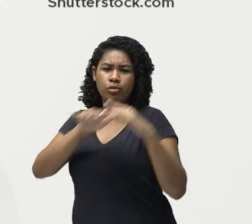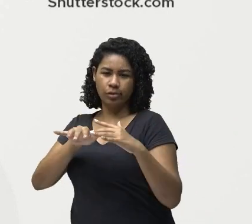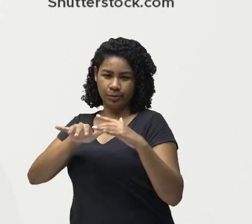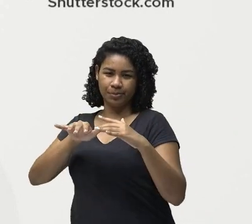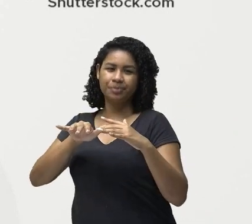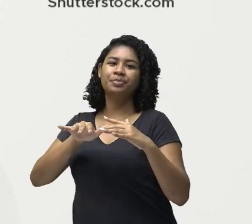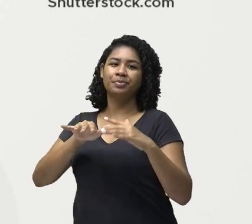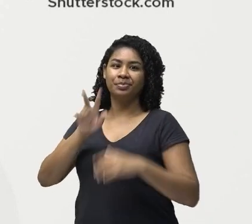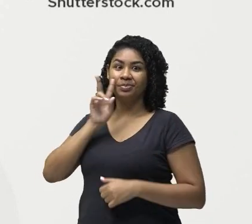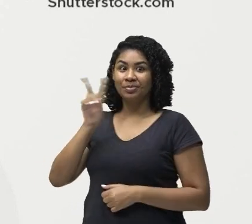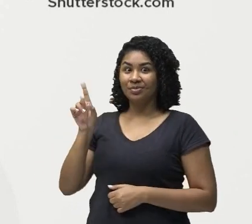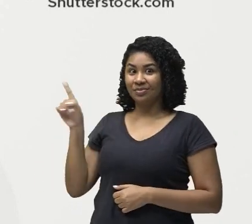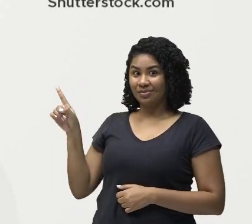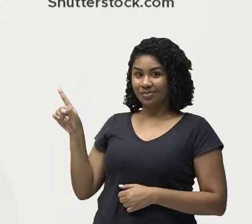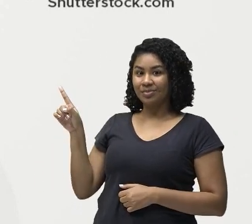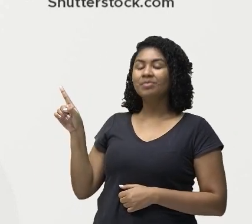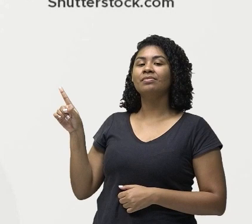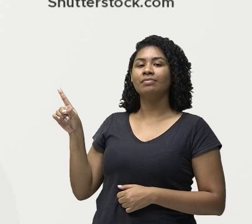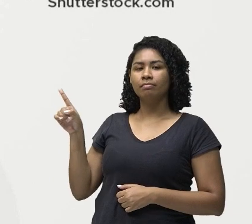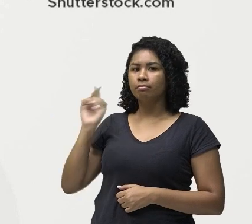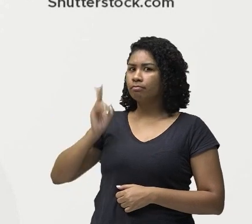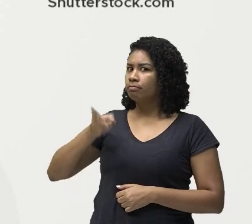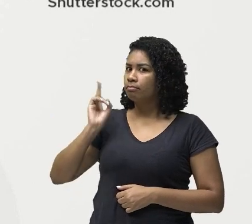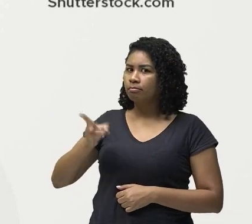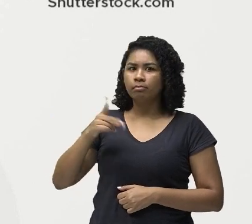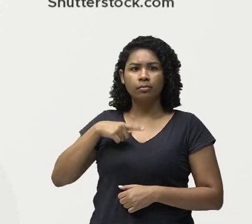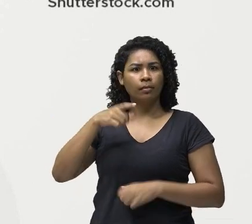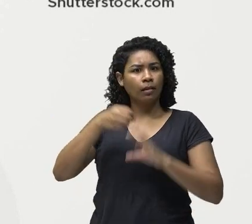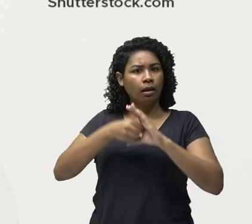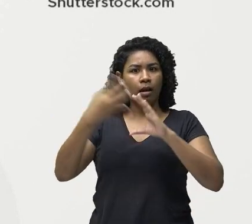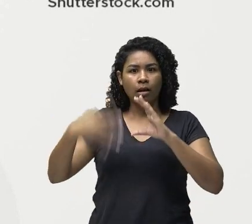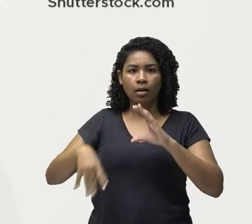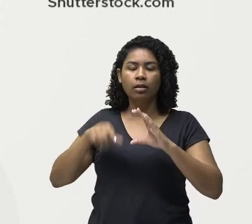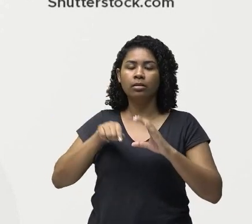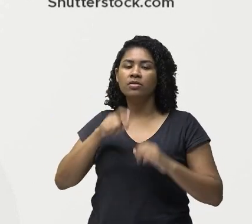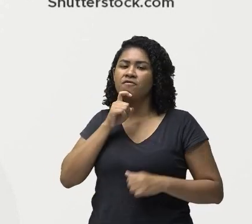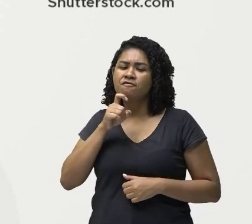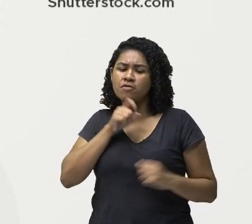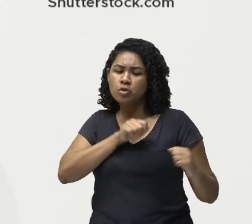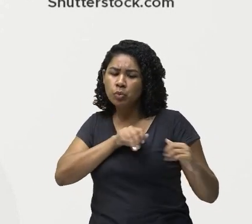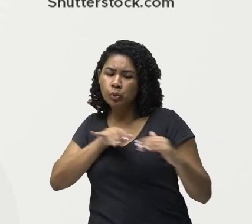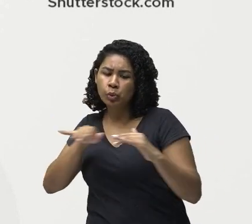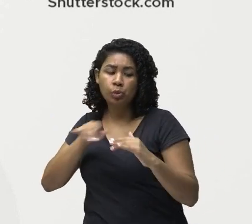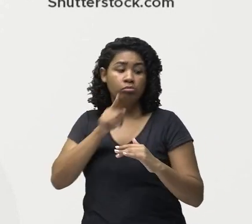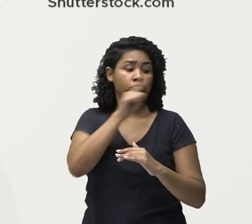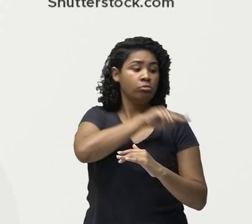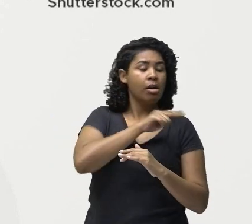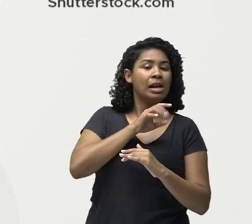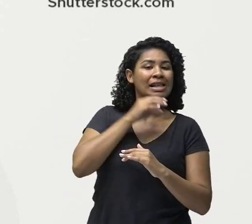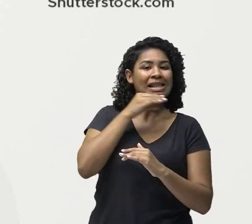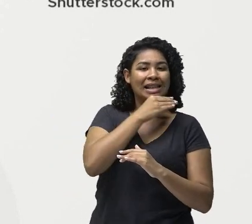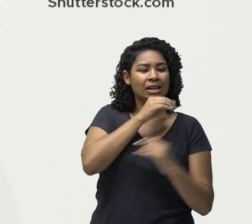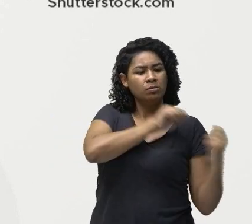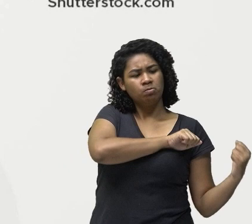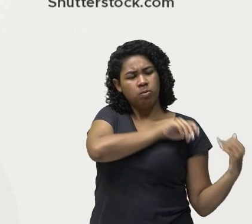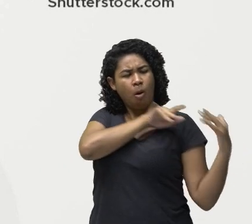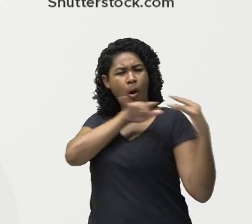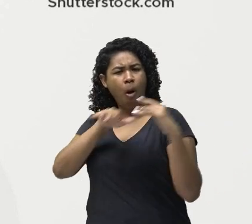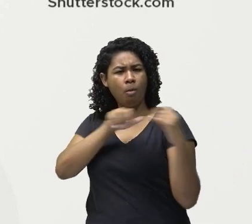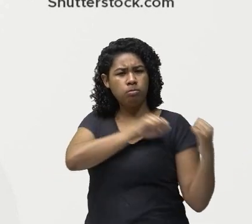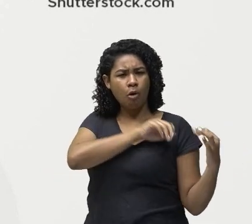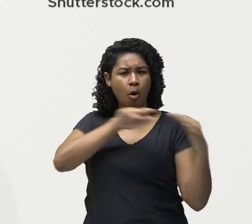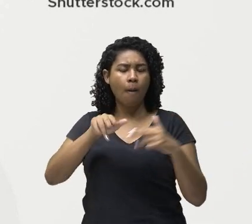uma massa de ar quente que empurra uma massa de ar frio. Ocorre frequentemente a formação